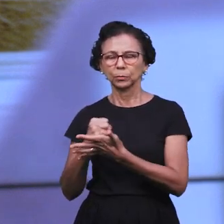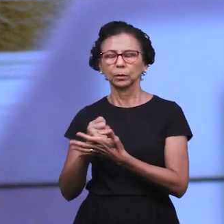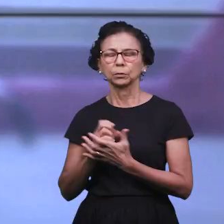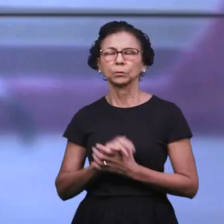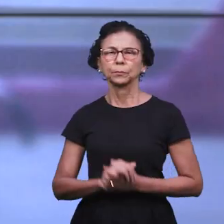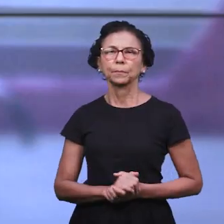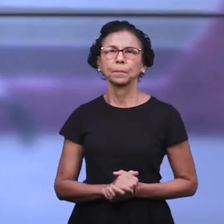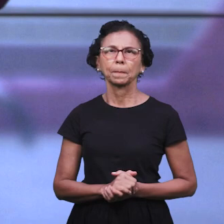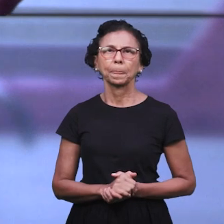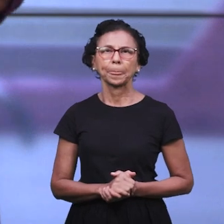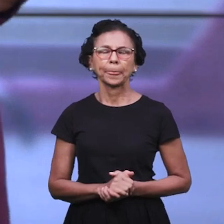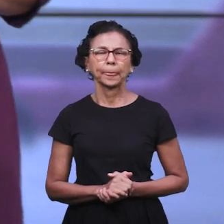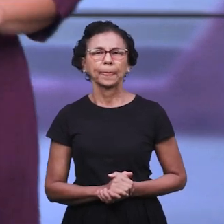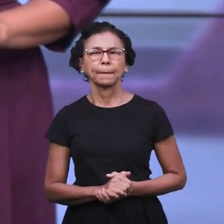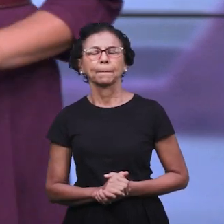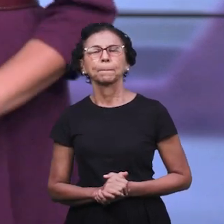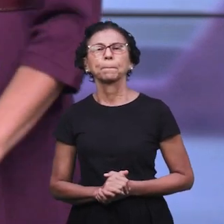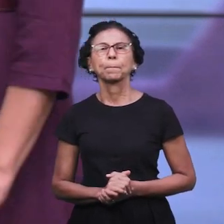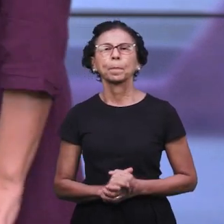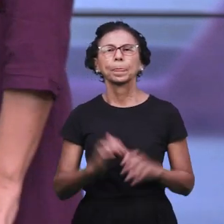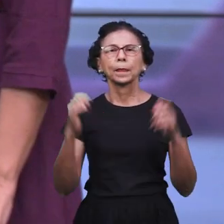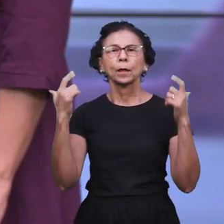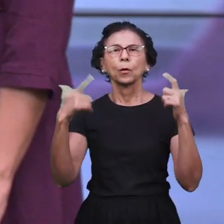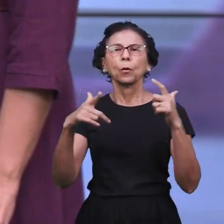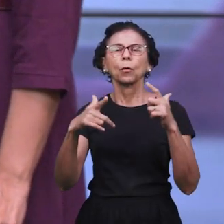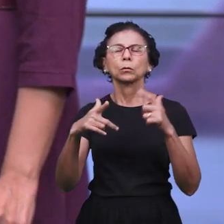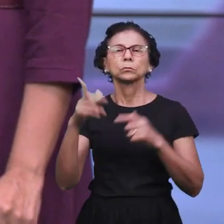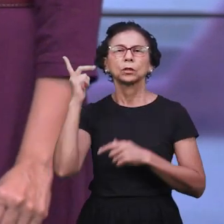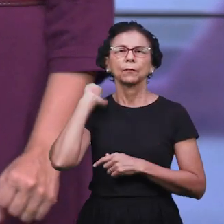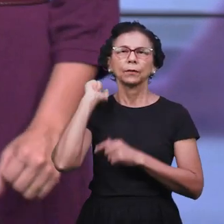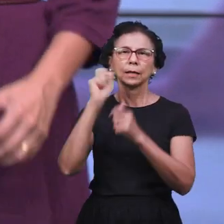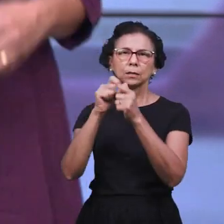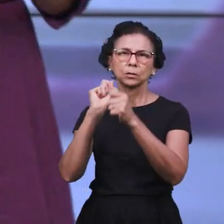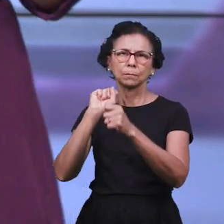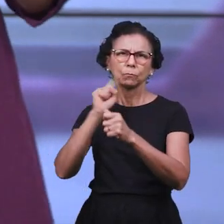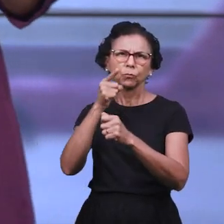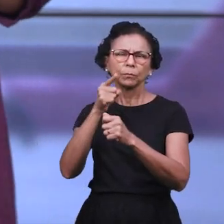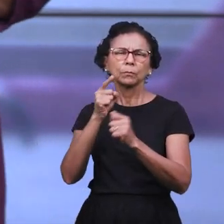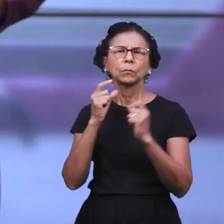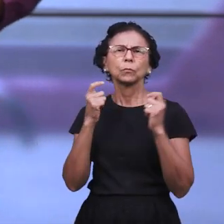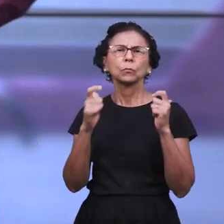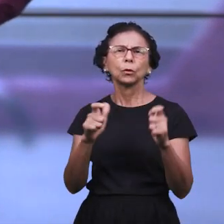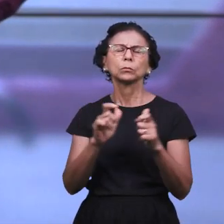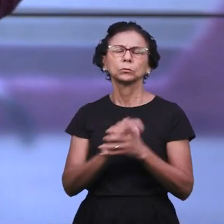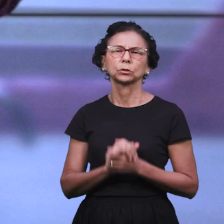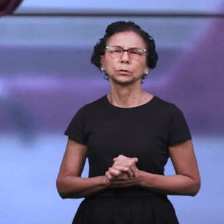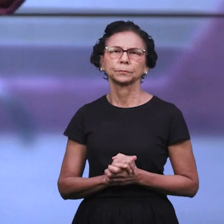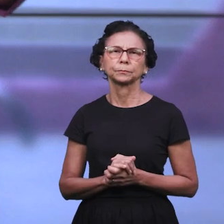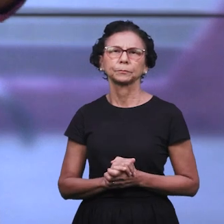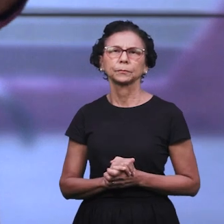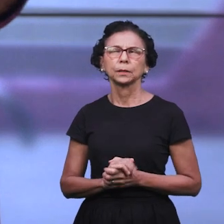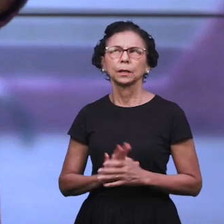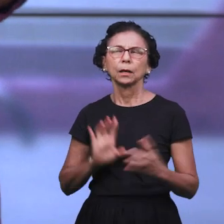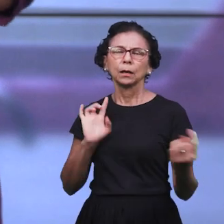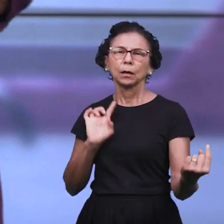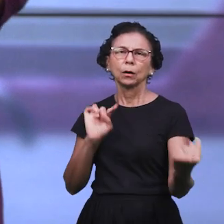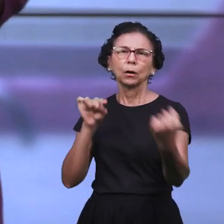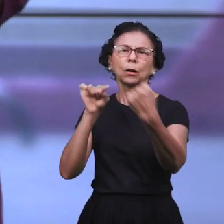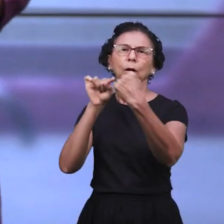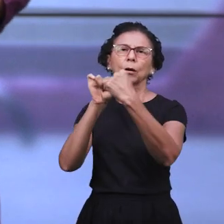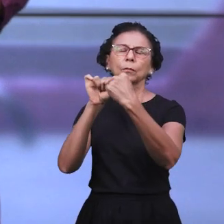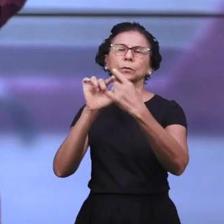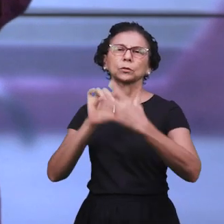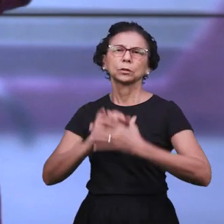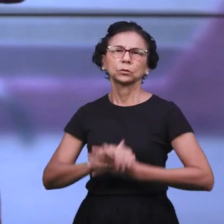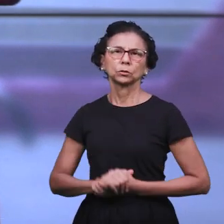decisões. E o segundo ponto, o alvo. O alvo fala do objetivo. Alcançar um